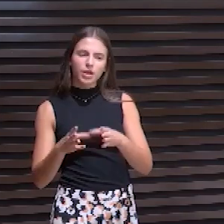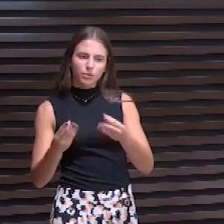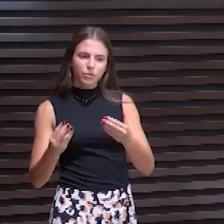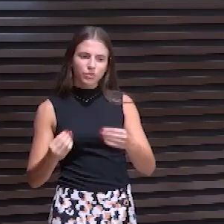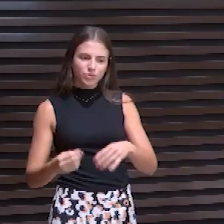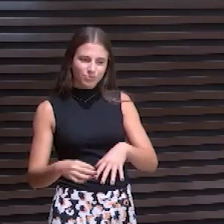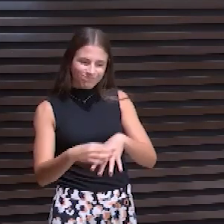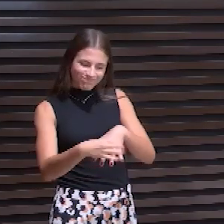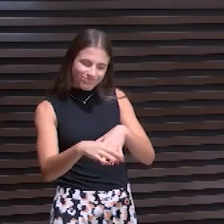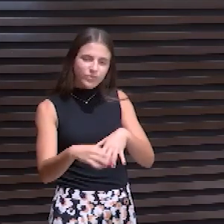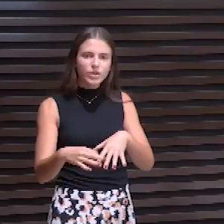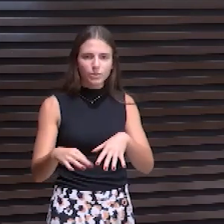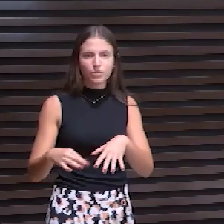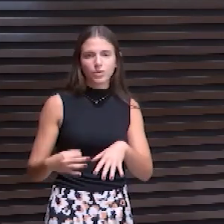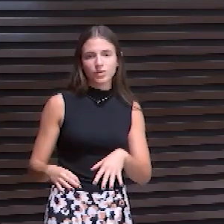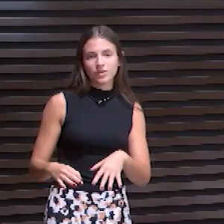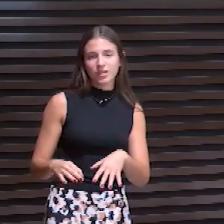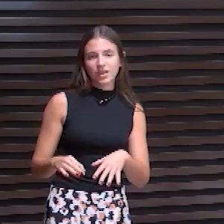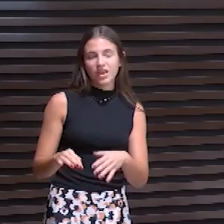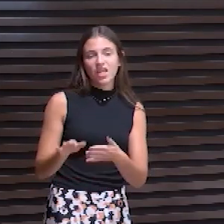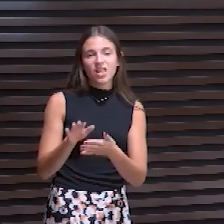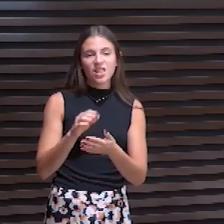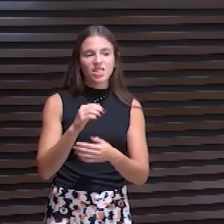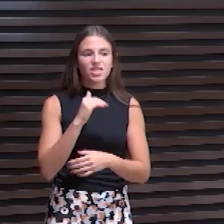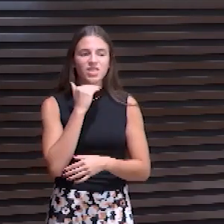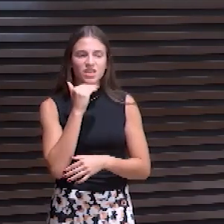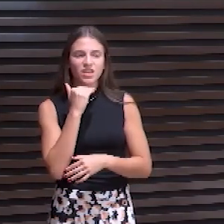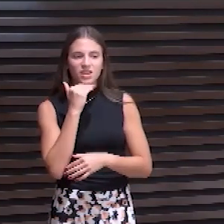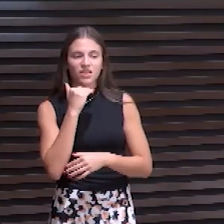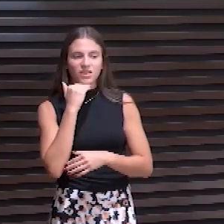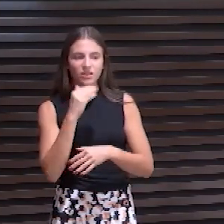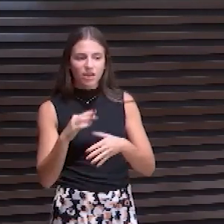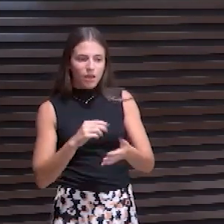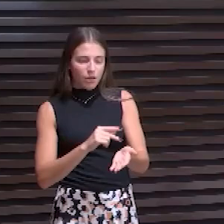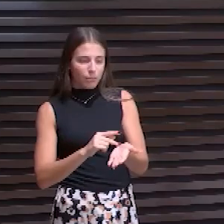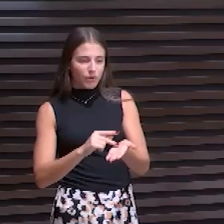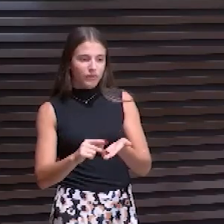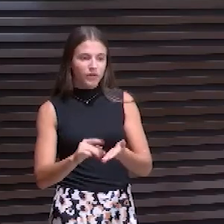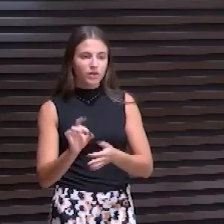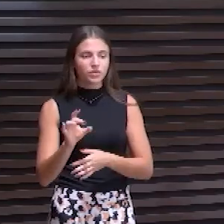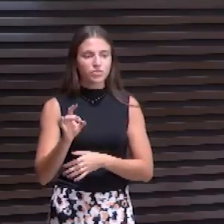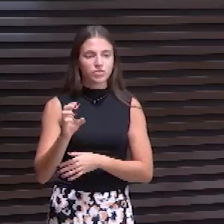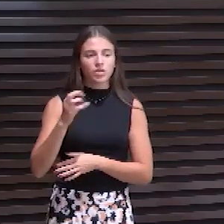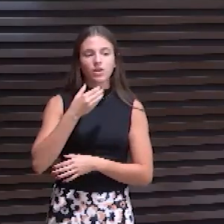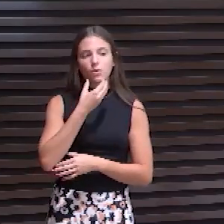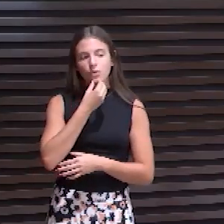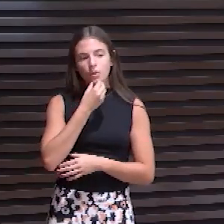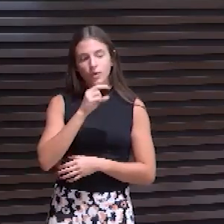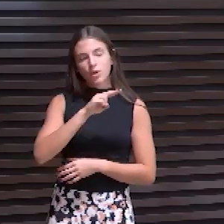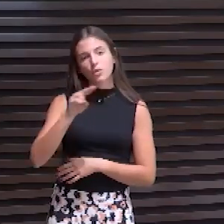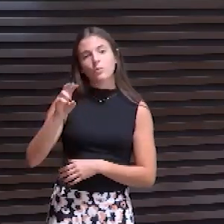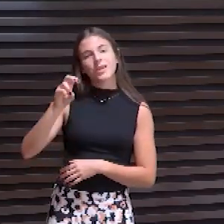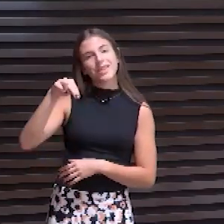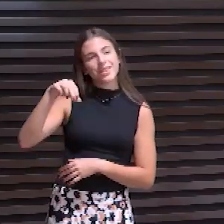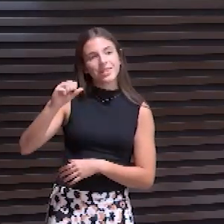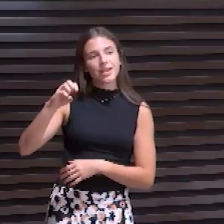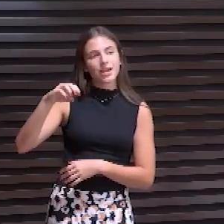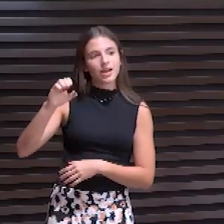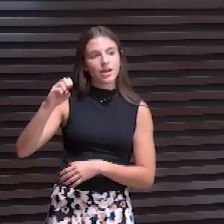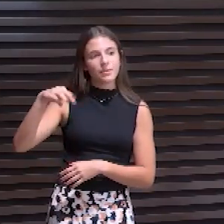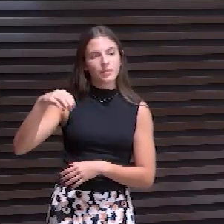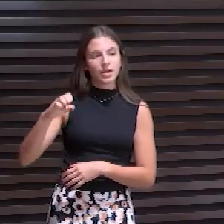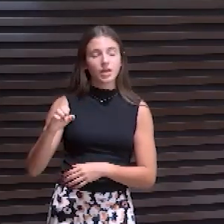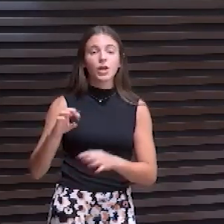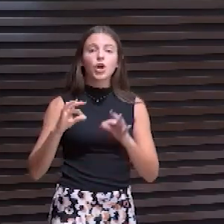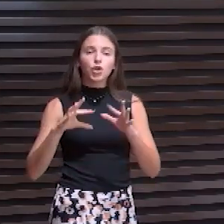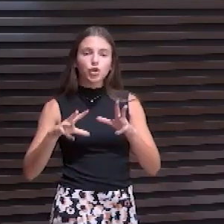Eliseu, e nenhum deles foi purificado, senão Naamã, o Ciro. Todos na sinagoga, ouvindo essas